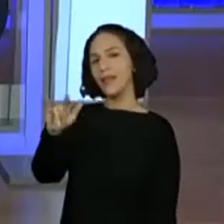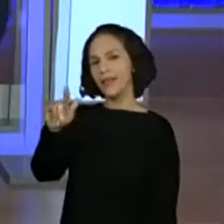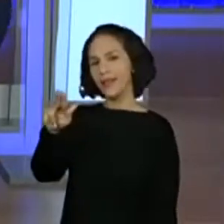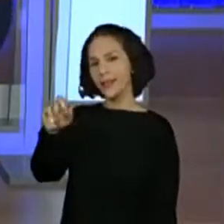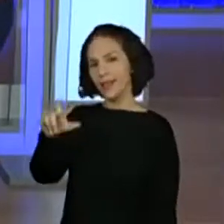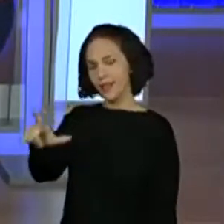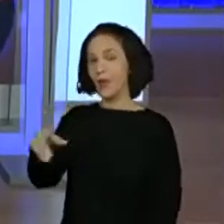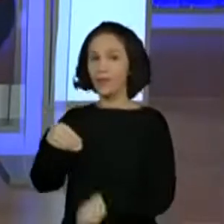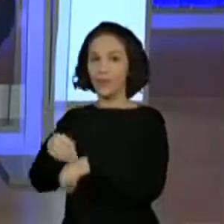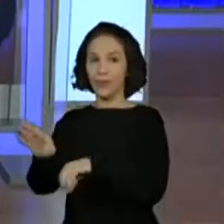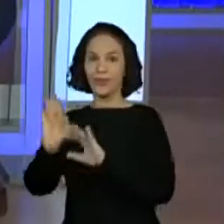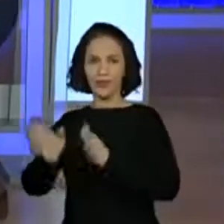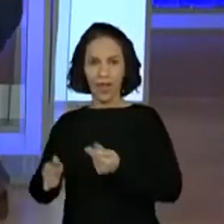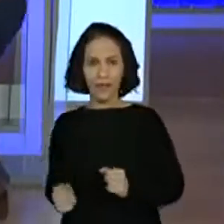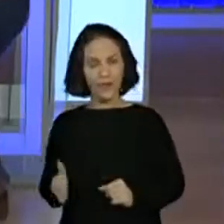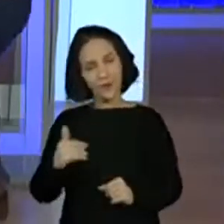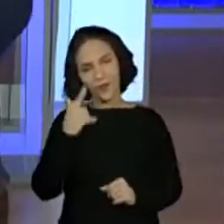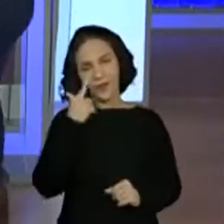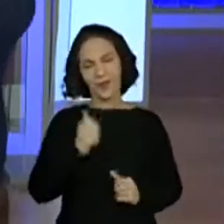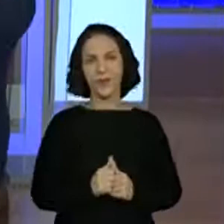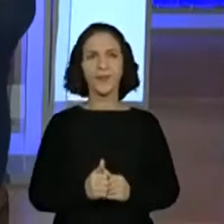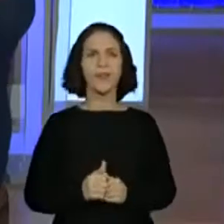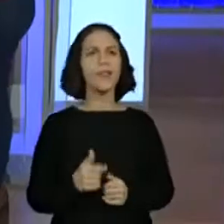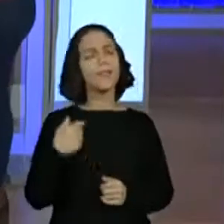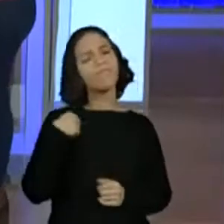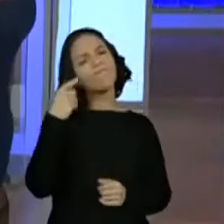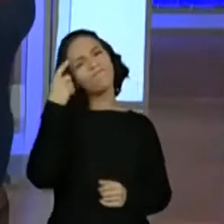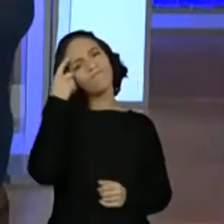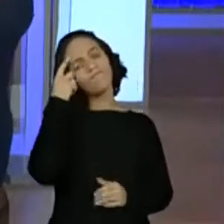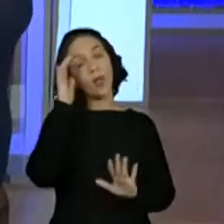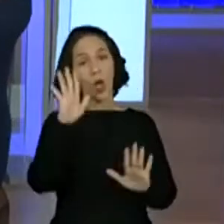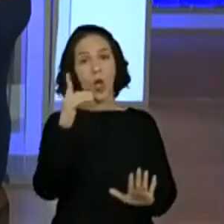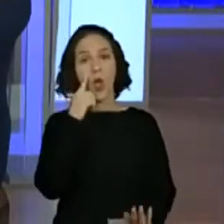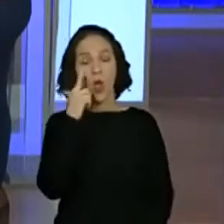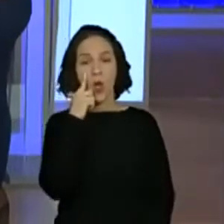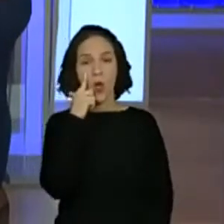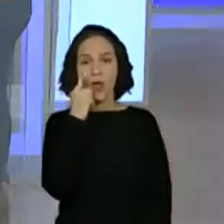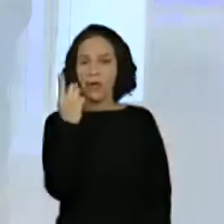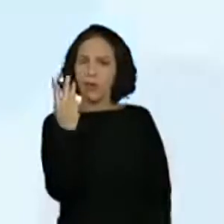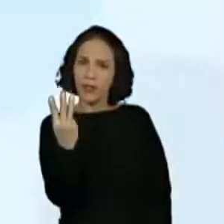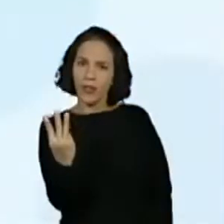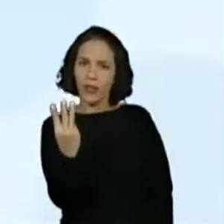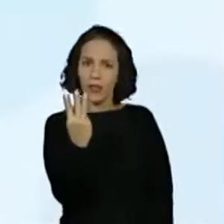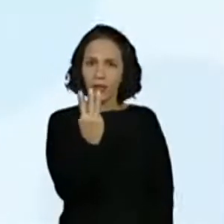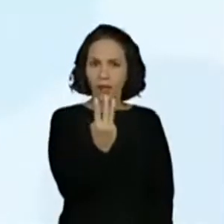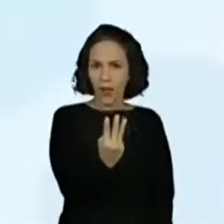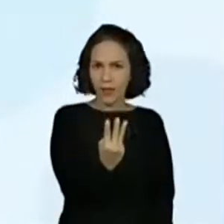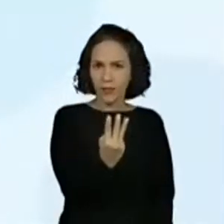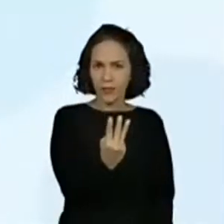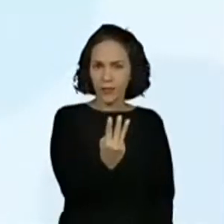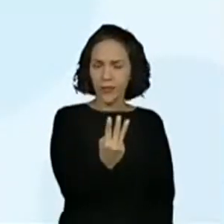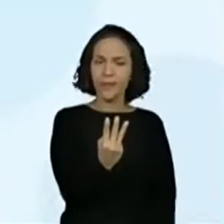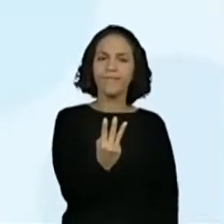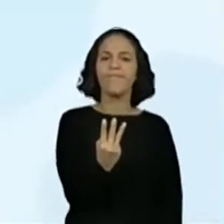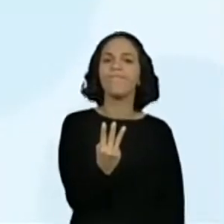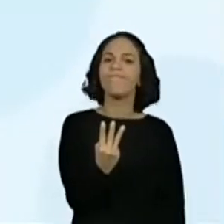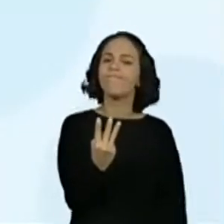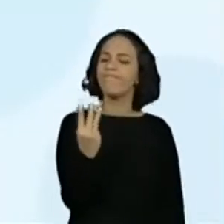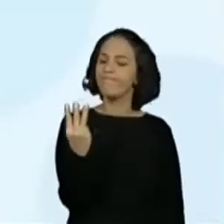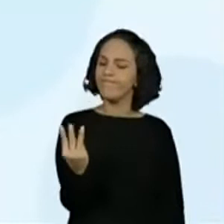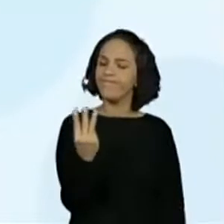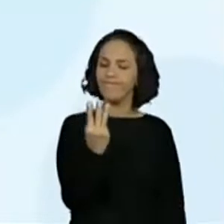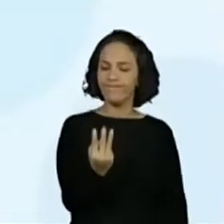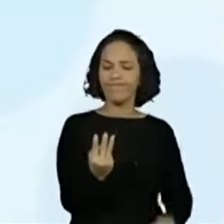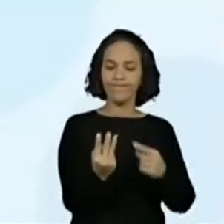aí. Então, legal, vamos lá. Pensando aqui no número 33. Então, nós precisamos escrever aí da forma